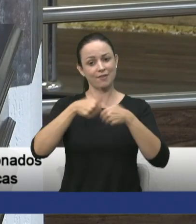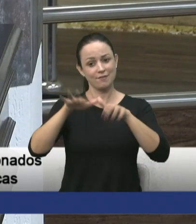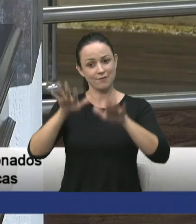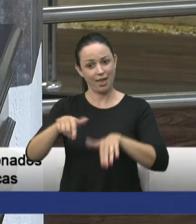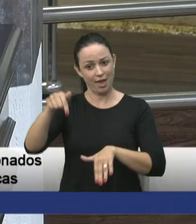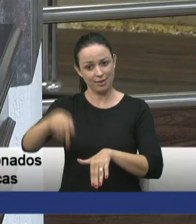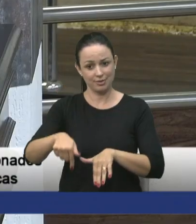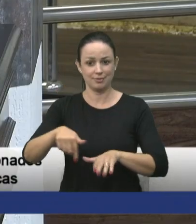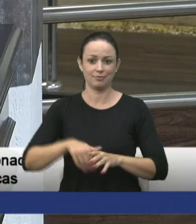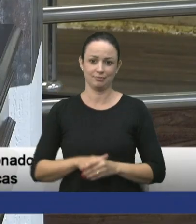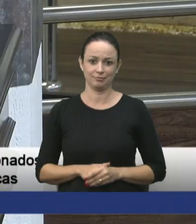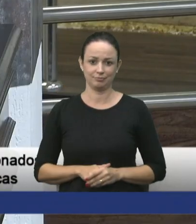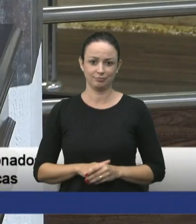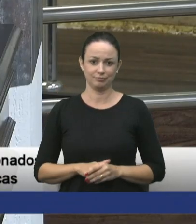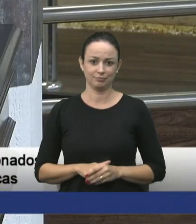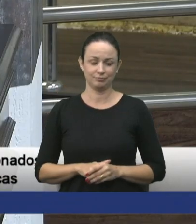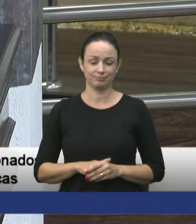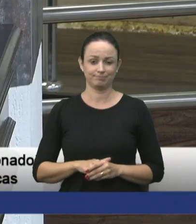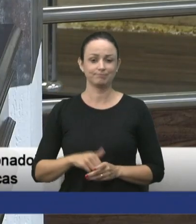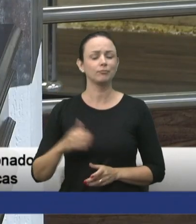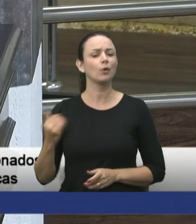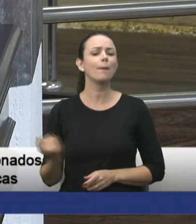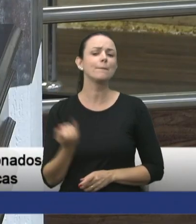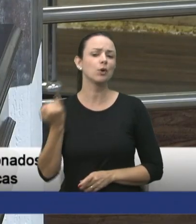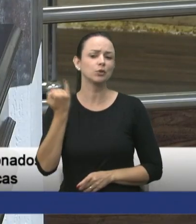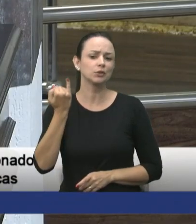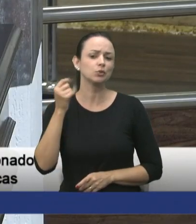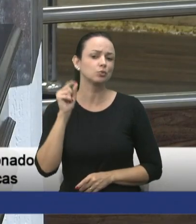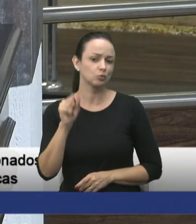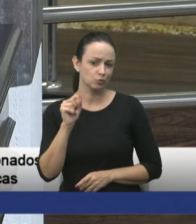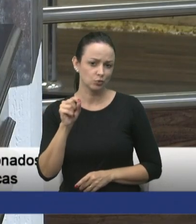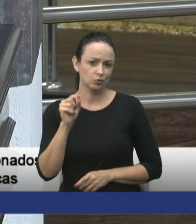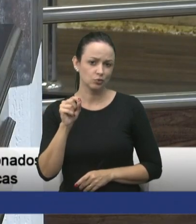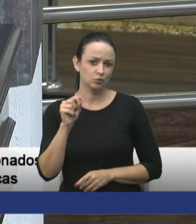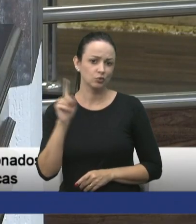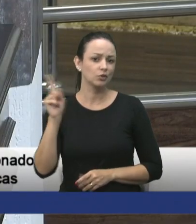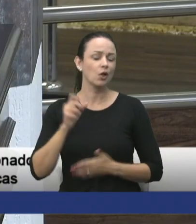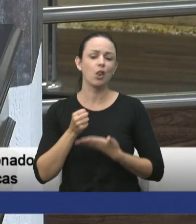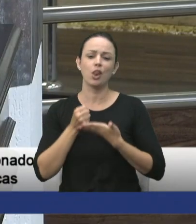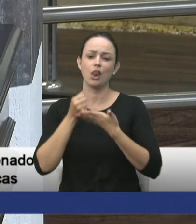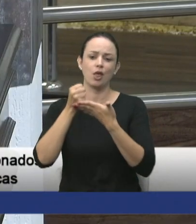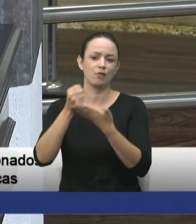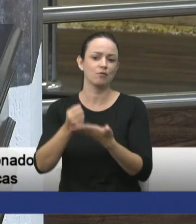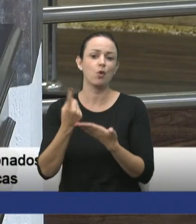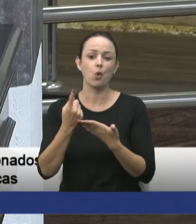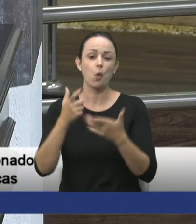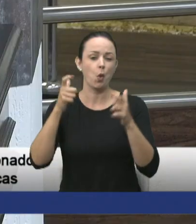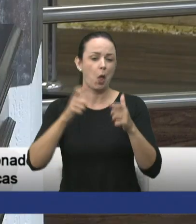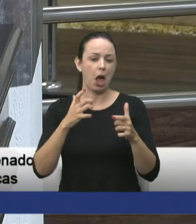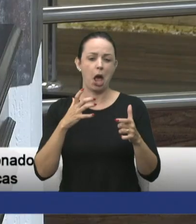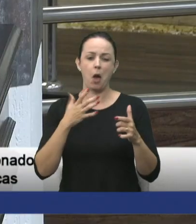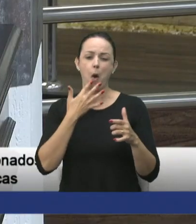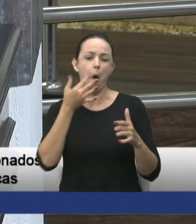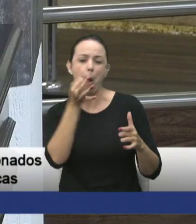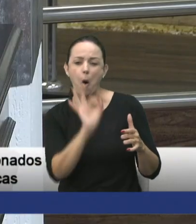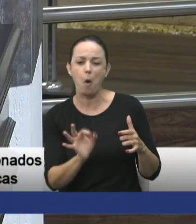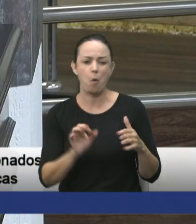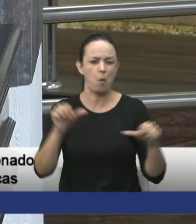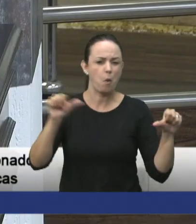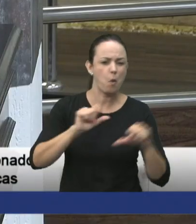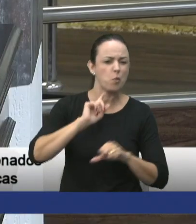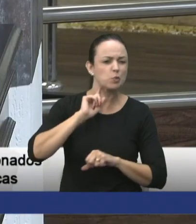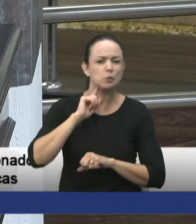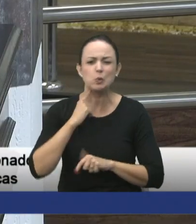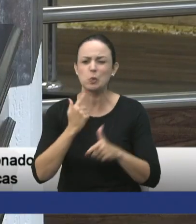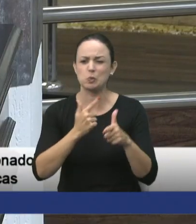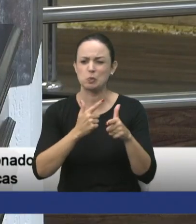ficar. O importante é que eles não te levaram para um lugar horroroso, desagradável, imundo,